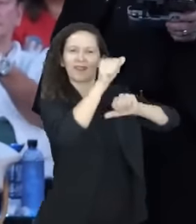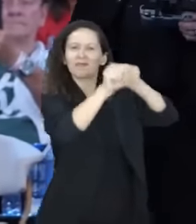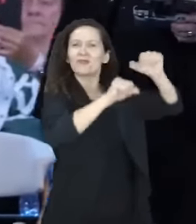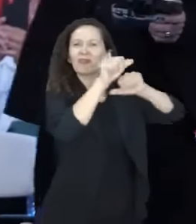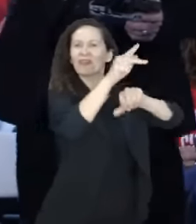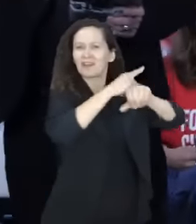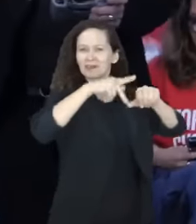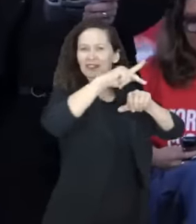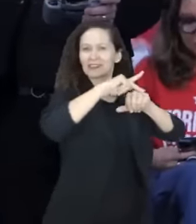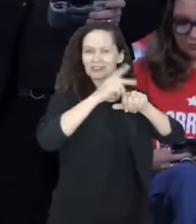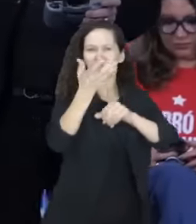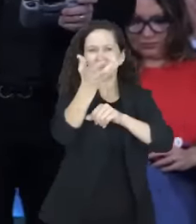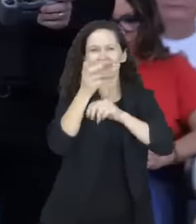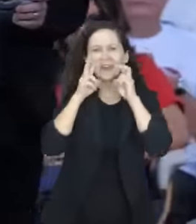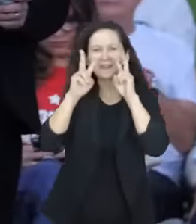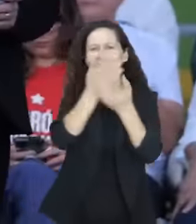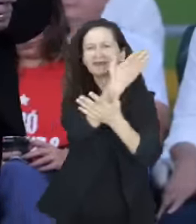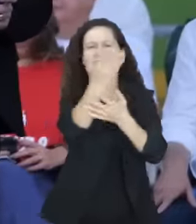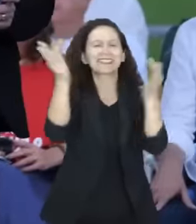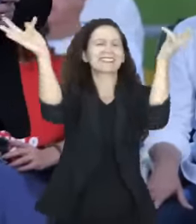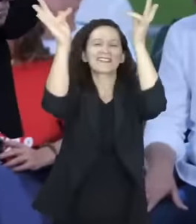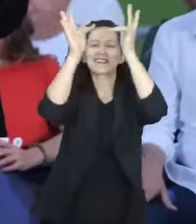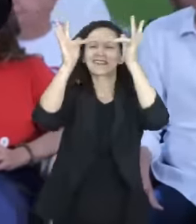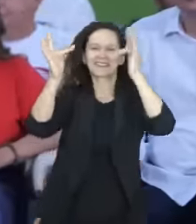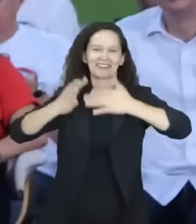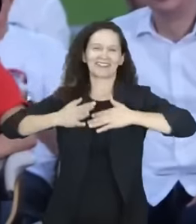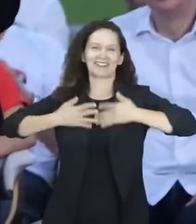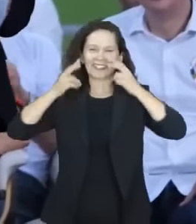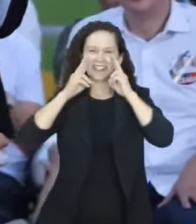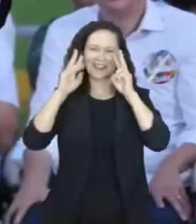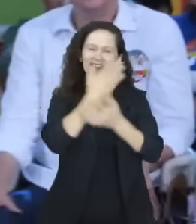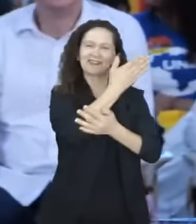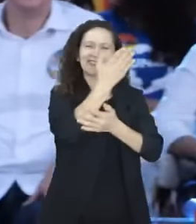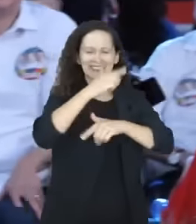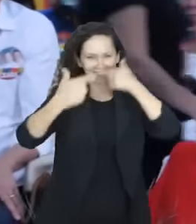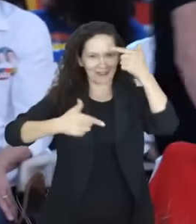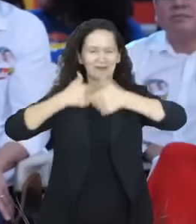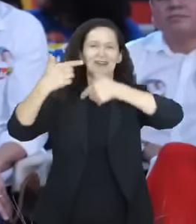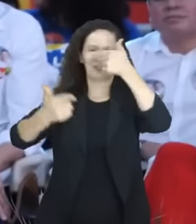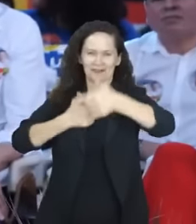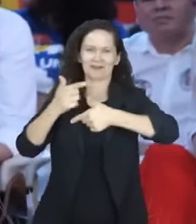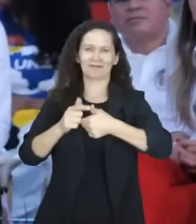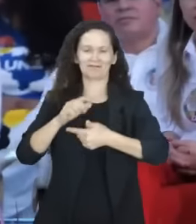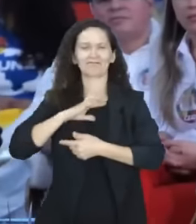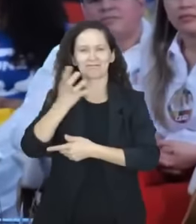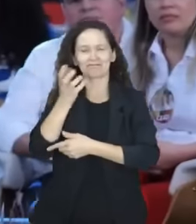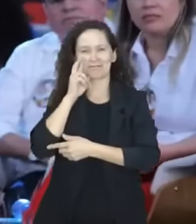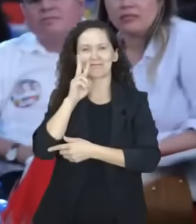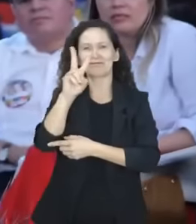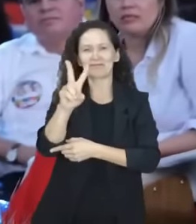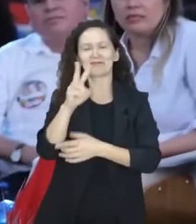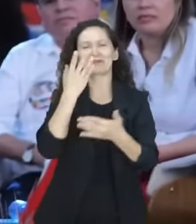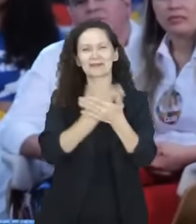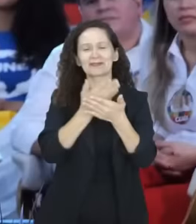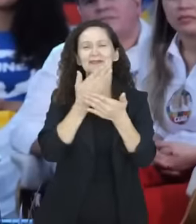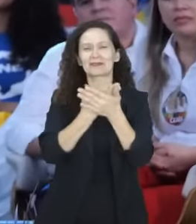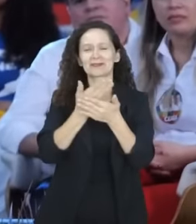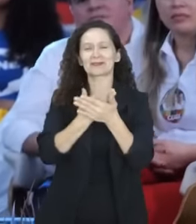vocês alegres. Eu quero ver vocês trabalhando. Eu quero ver vocês estudando. Eu quero ver